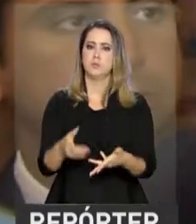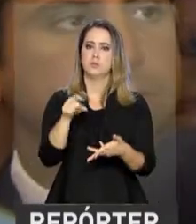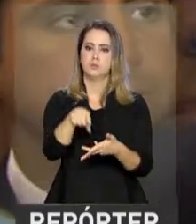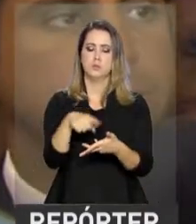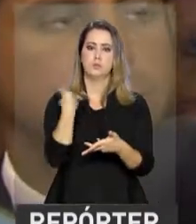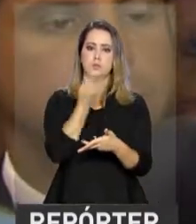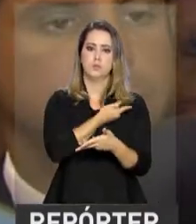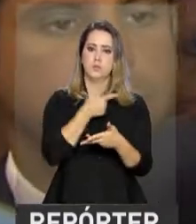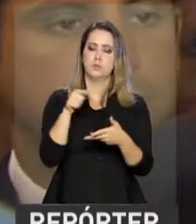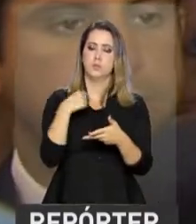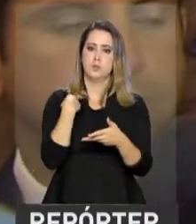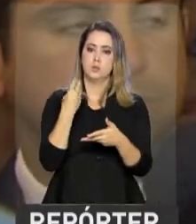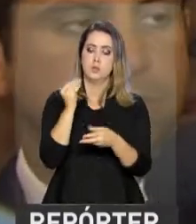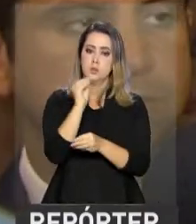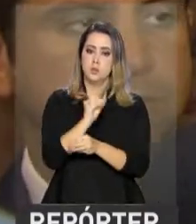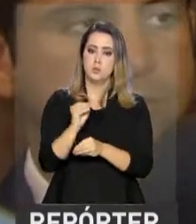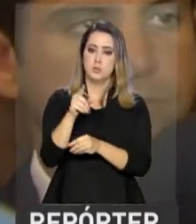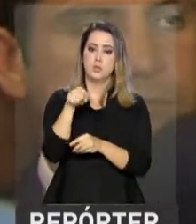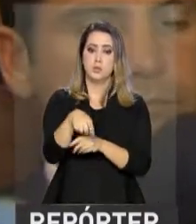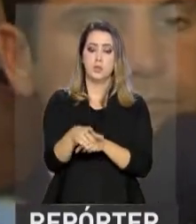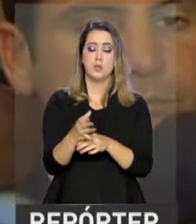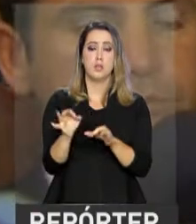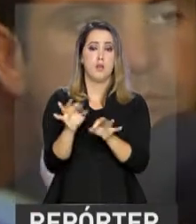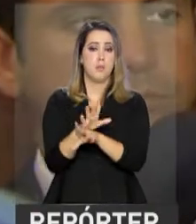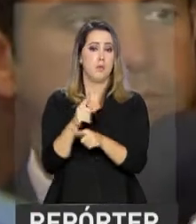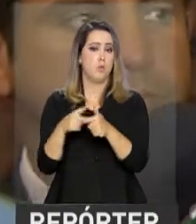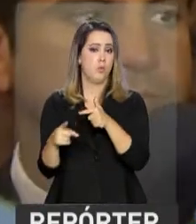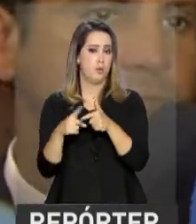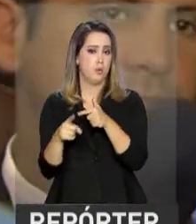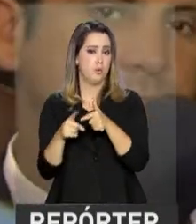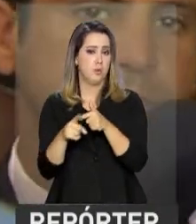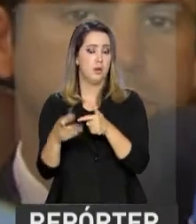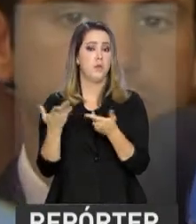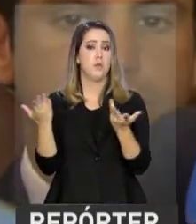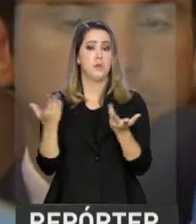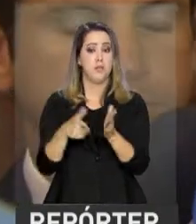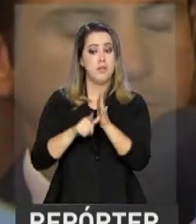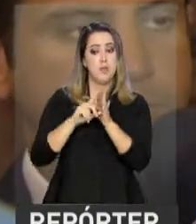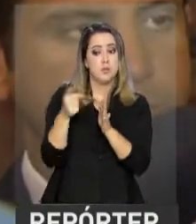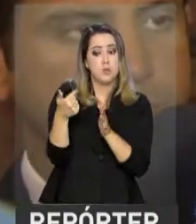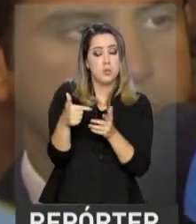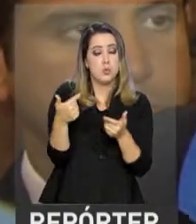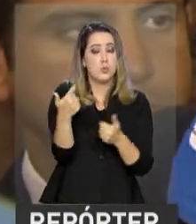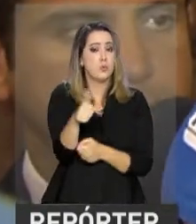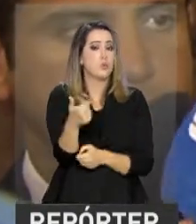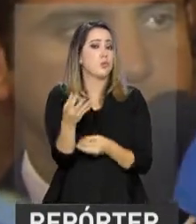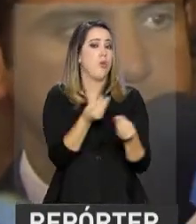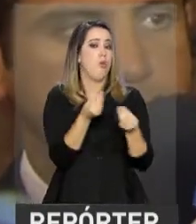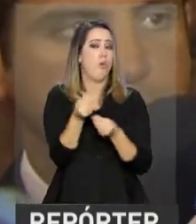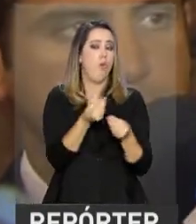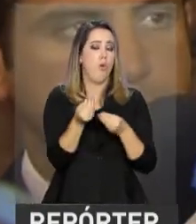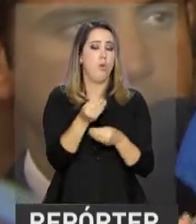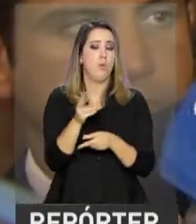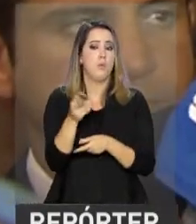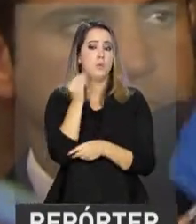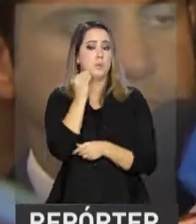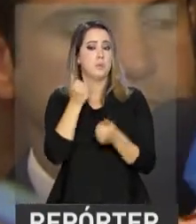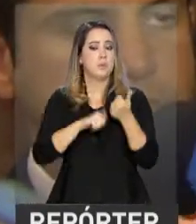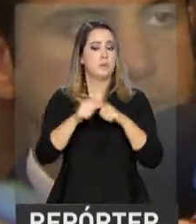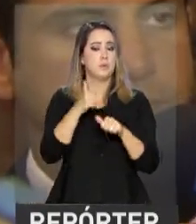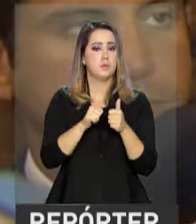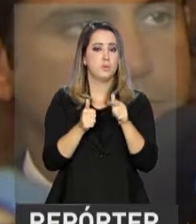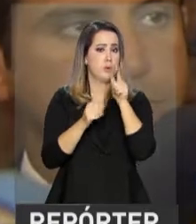estamos suprindo aqui uma falha do sistema, que é a estrutura para câncer de diagnóstico de próstata, e que